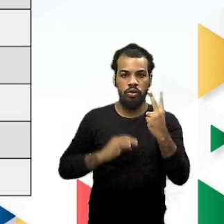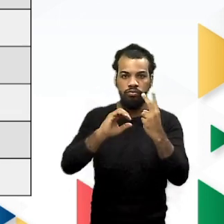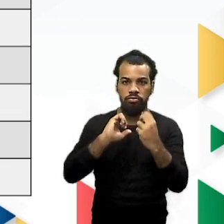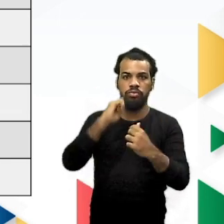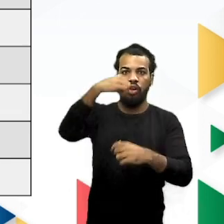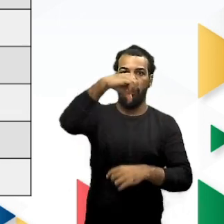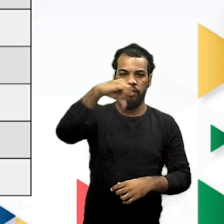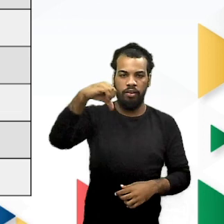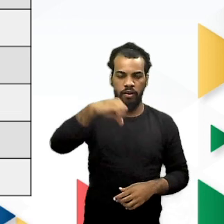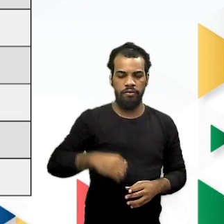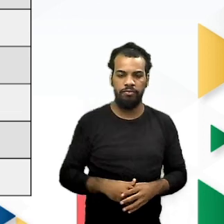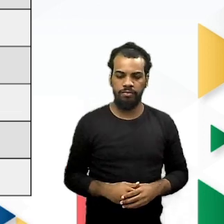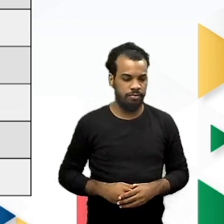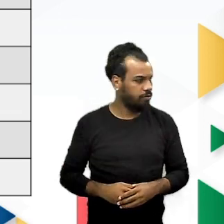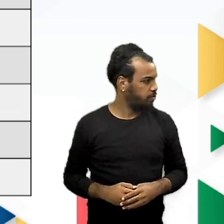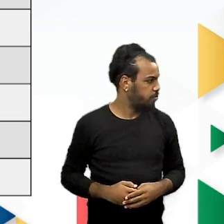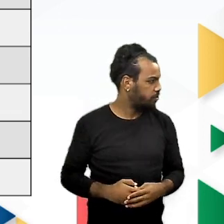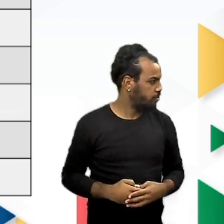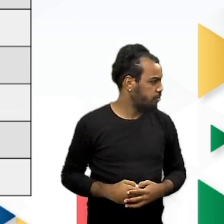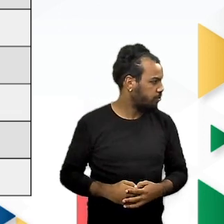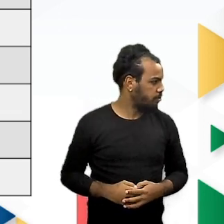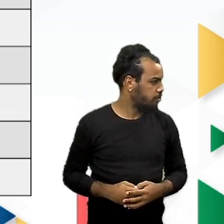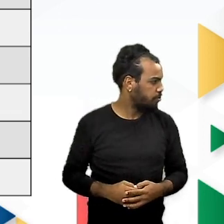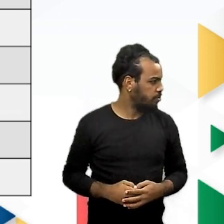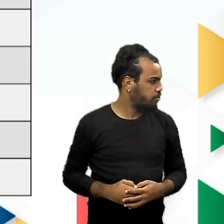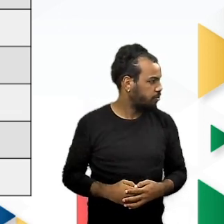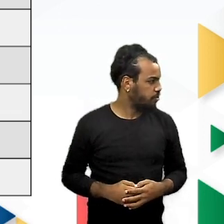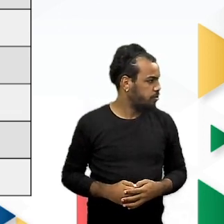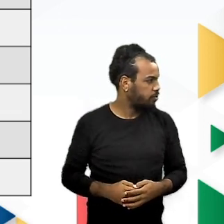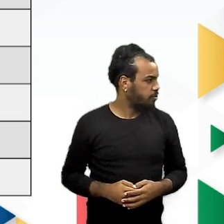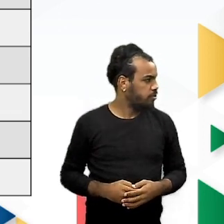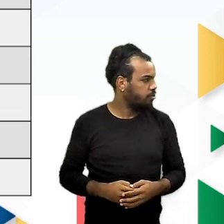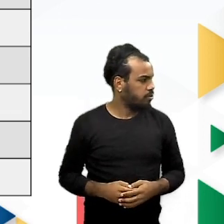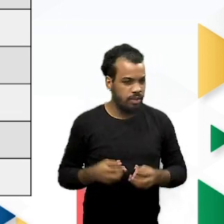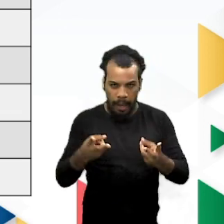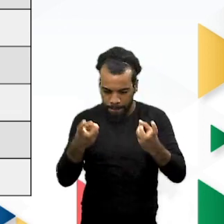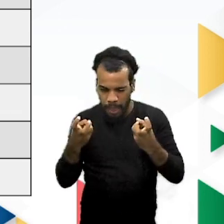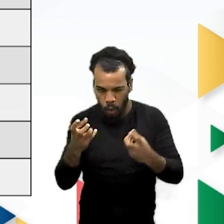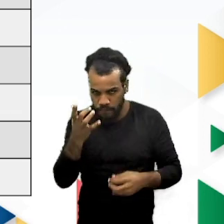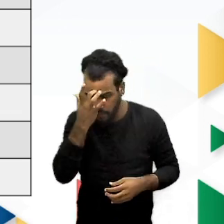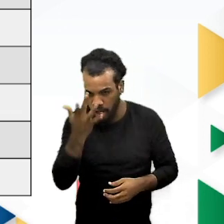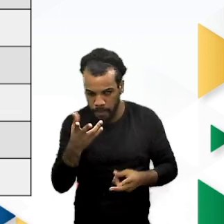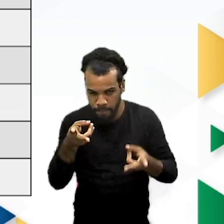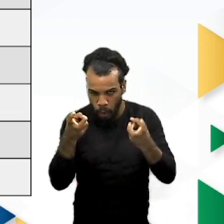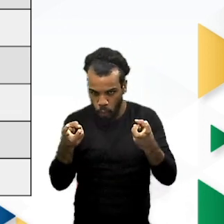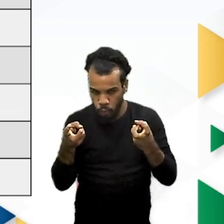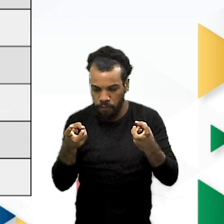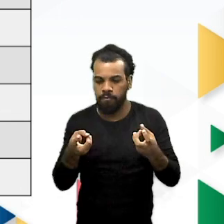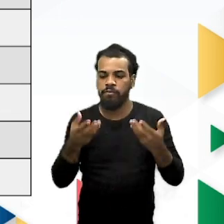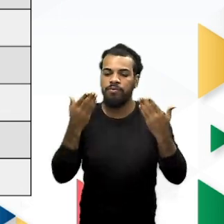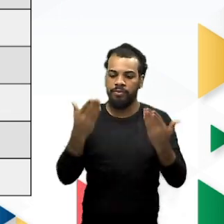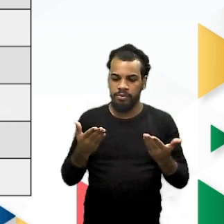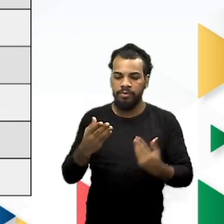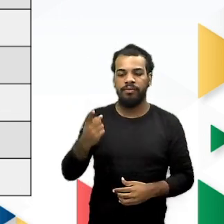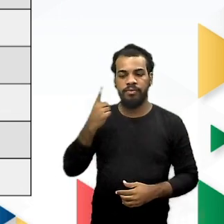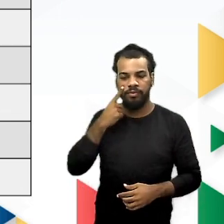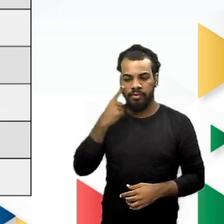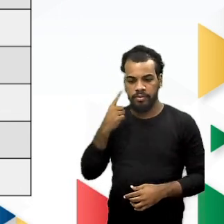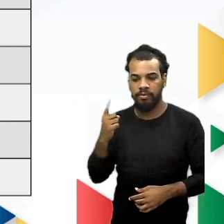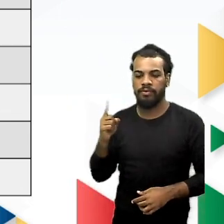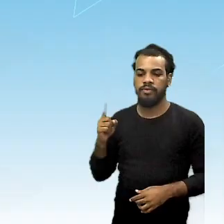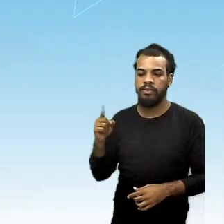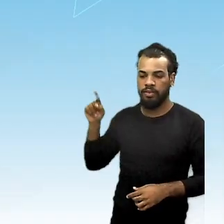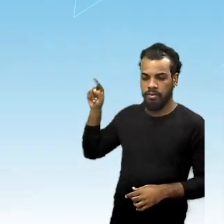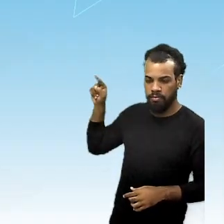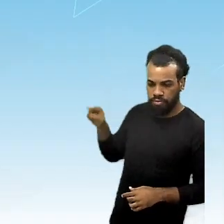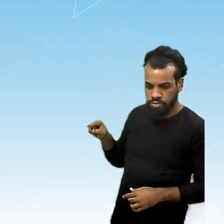posição 100 é 2 elevado a 99. Viu como é fácil? Olha como a regra geral e a lei de formação final nos